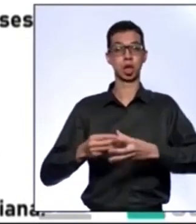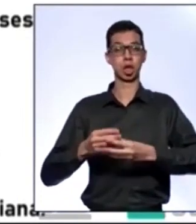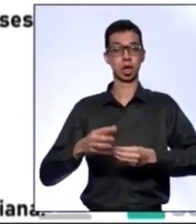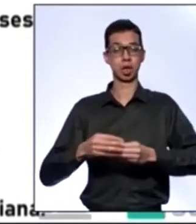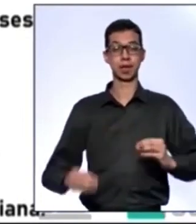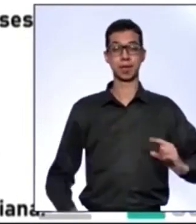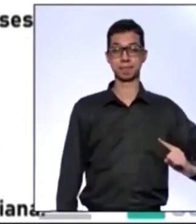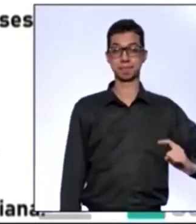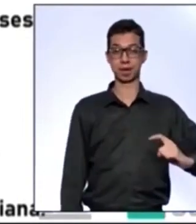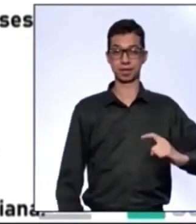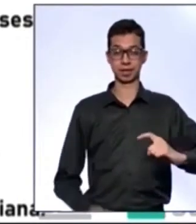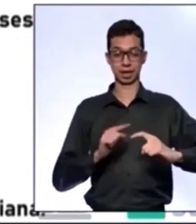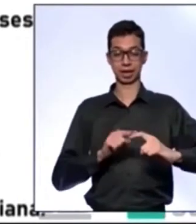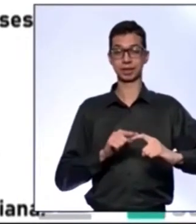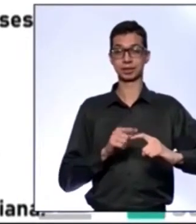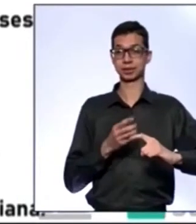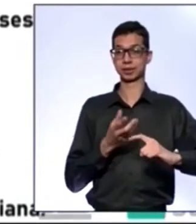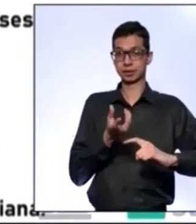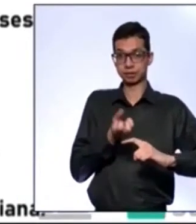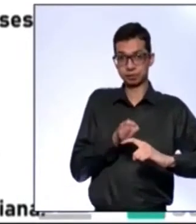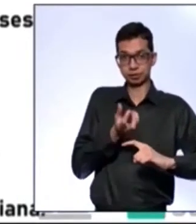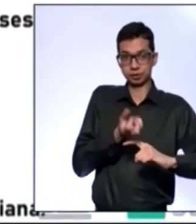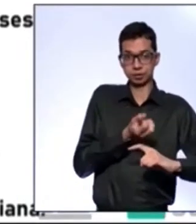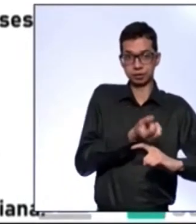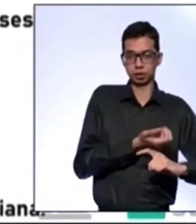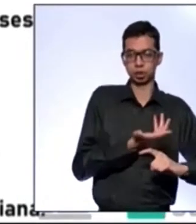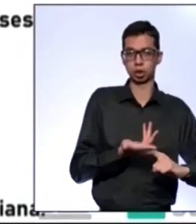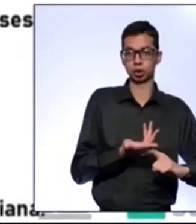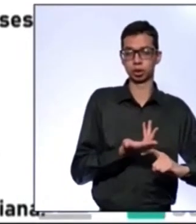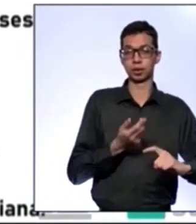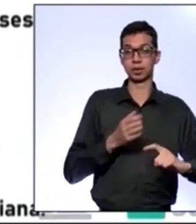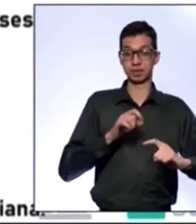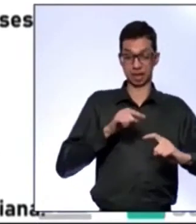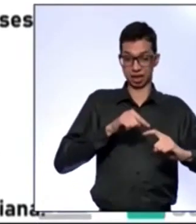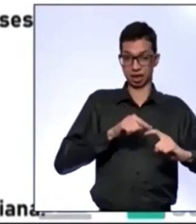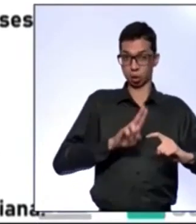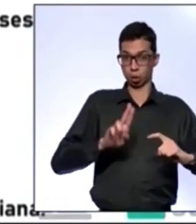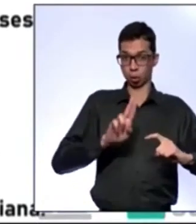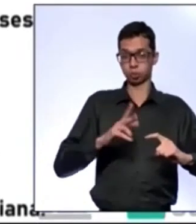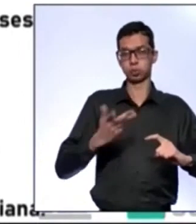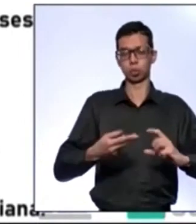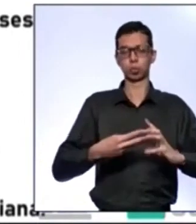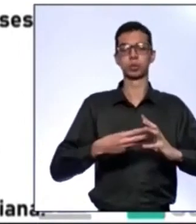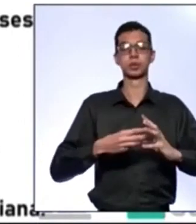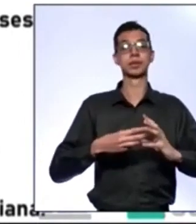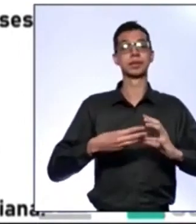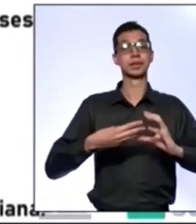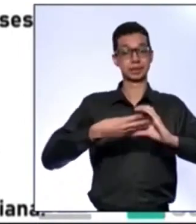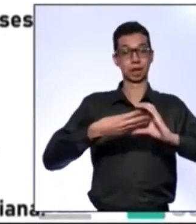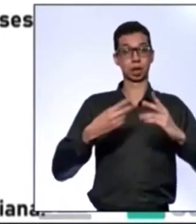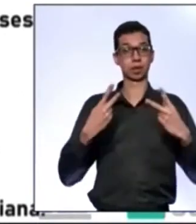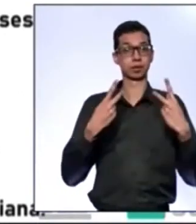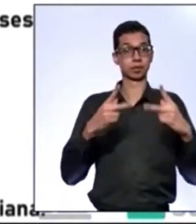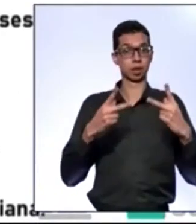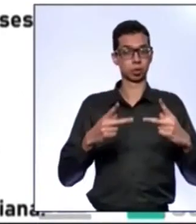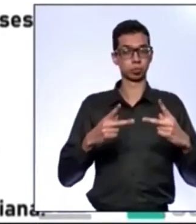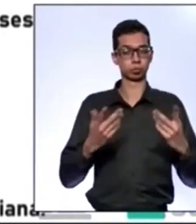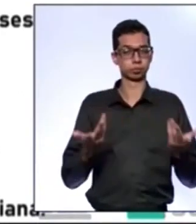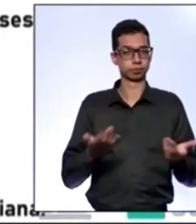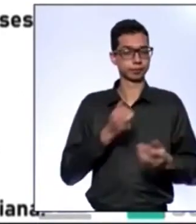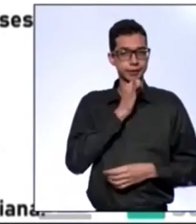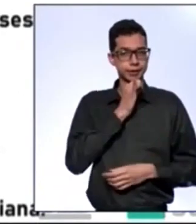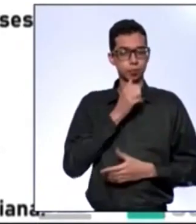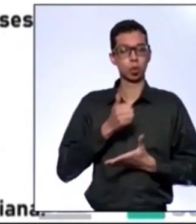da bactéria, se essa bactéria usa uma célula hospedeira, essa célula hospedeira é sua. Então, é como se o remédio